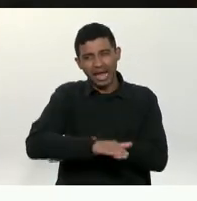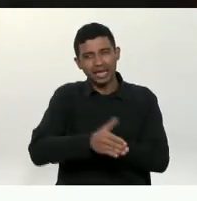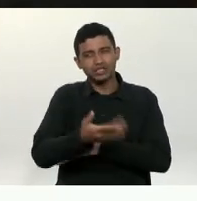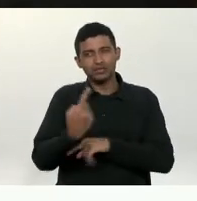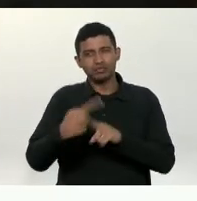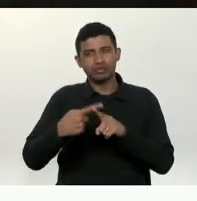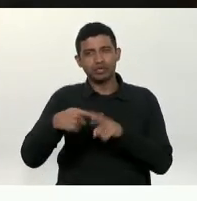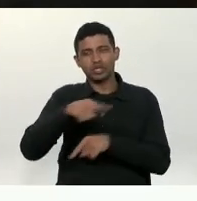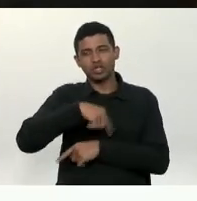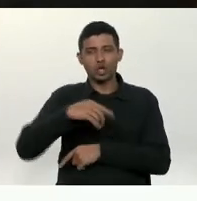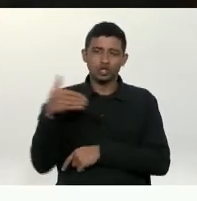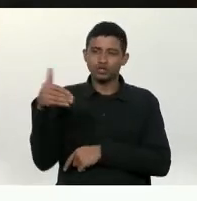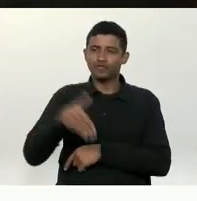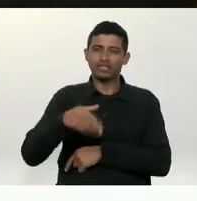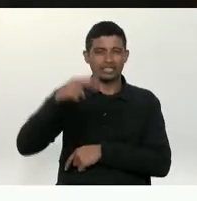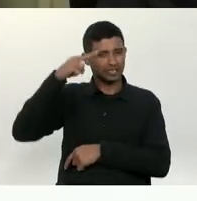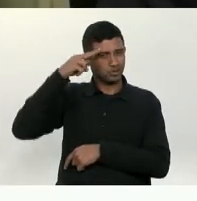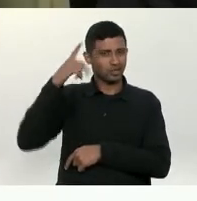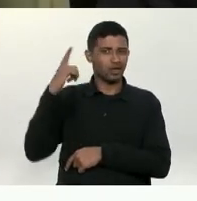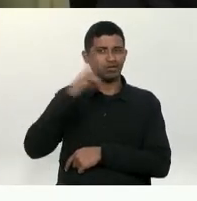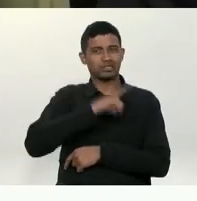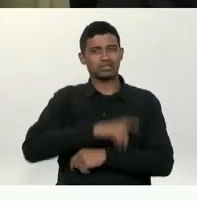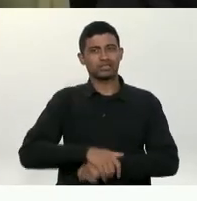vir na segunda-feira. Porque eu acho que nós